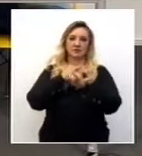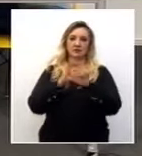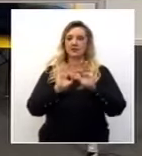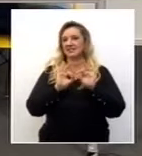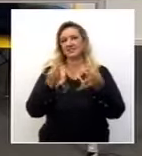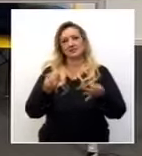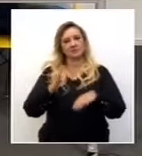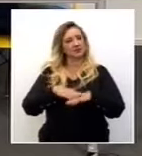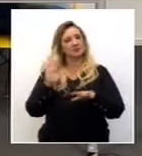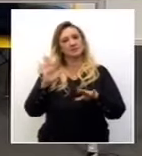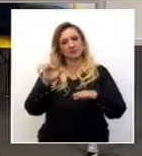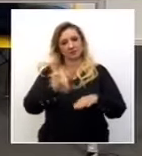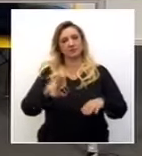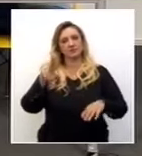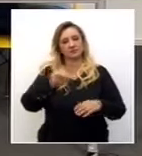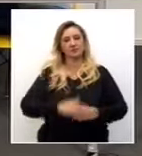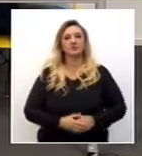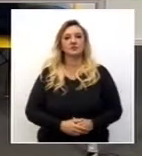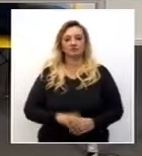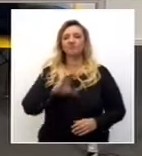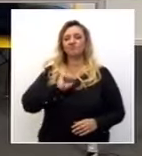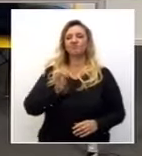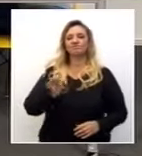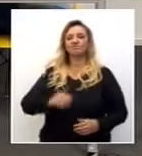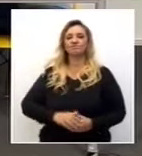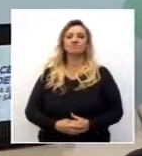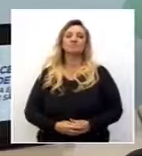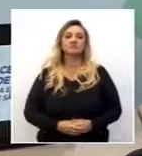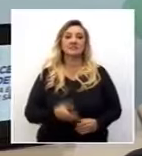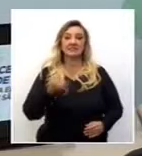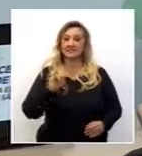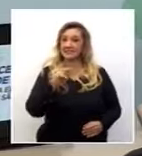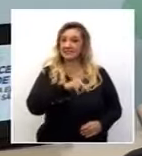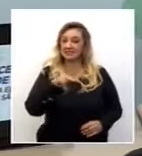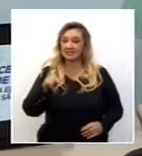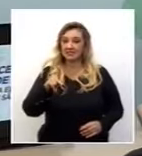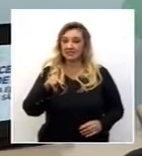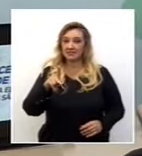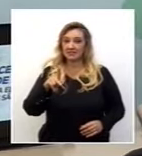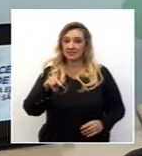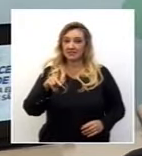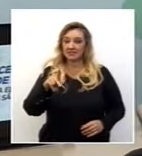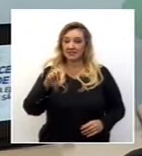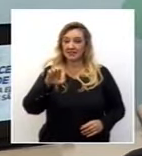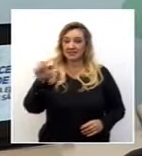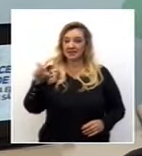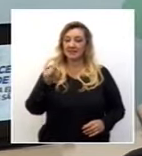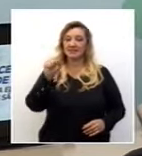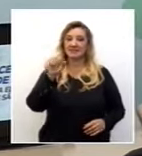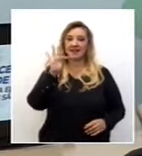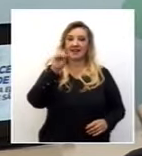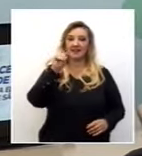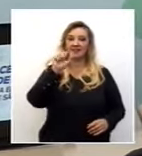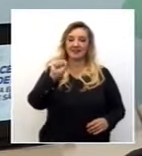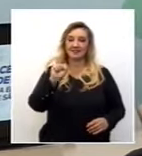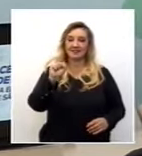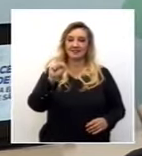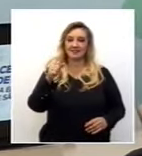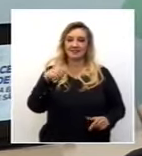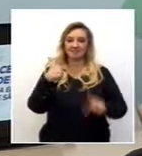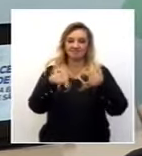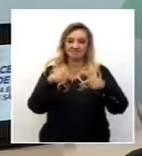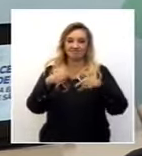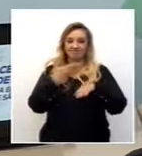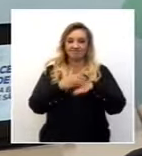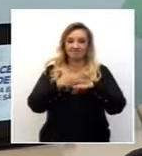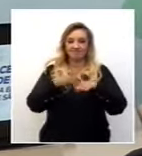simples, vamos dizer assim, de se utilizar. Então, eu por gosto exemplo, se o professor de exatas quiser trabalhar alguma atividade dessas